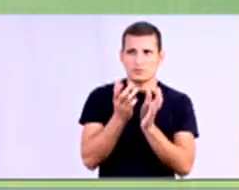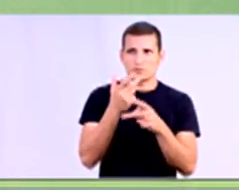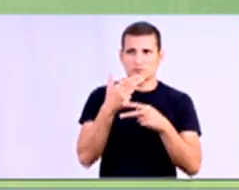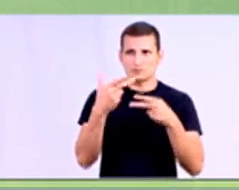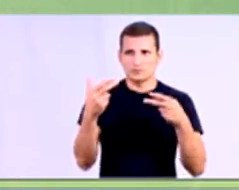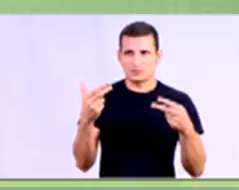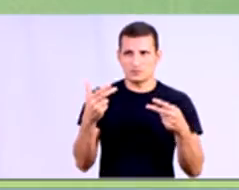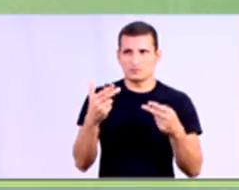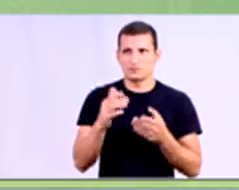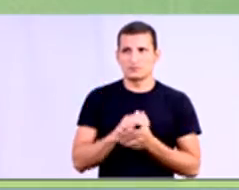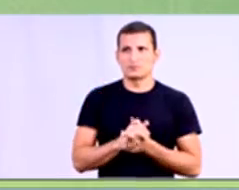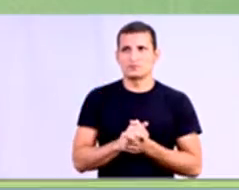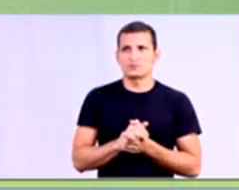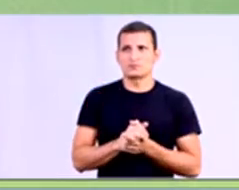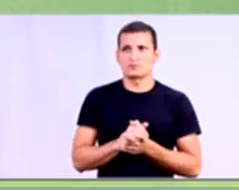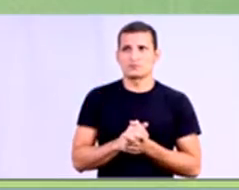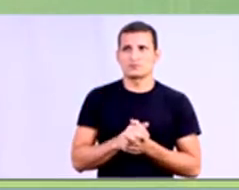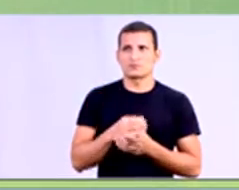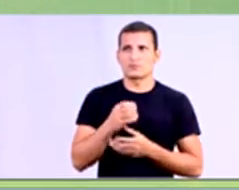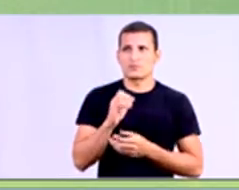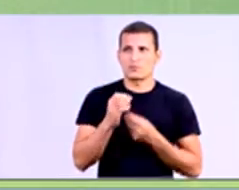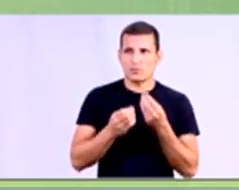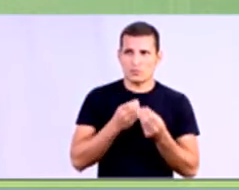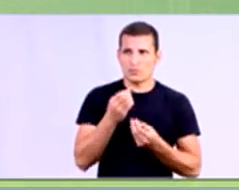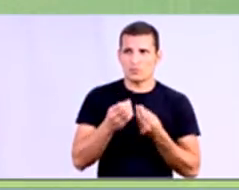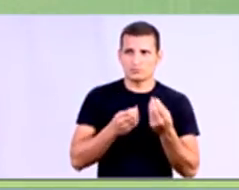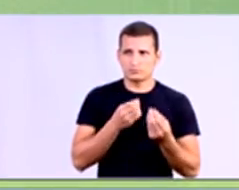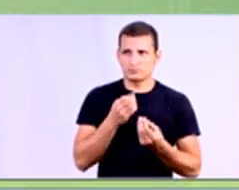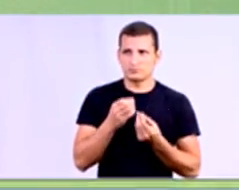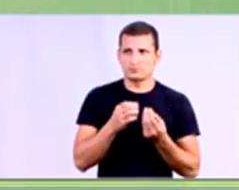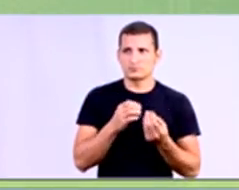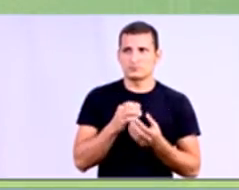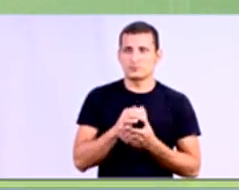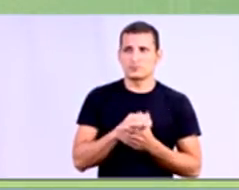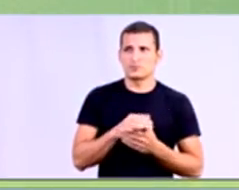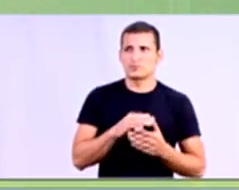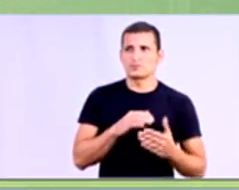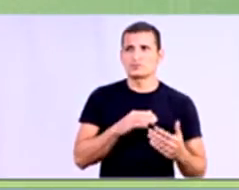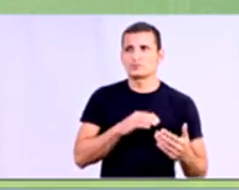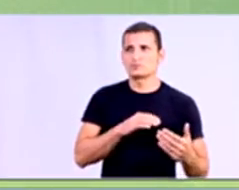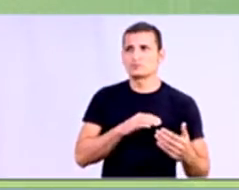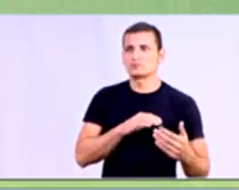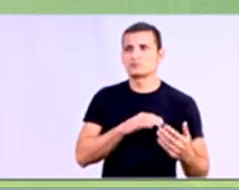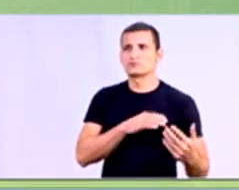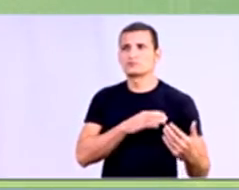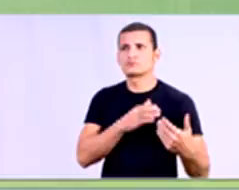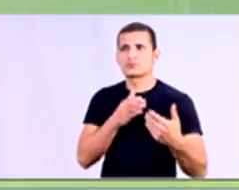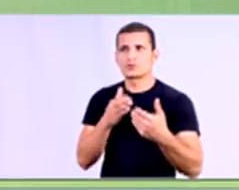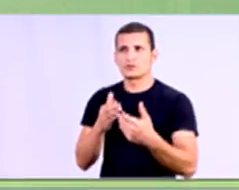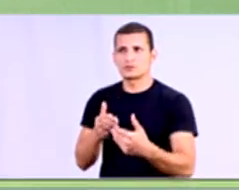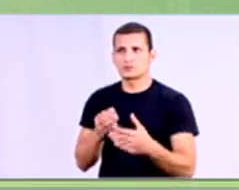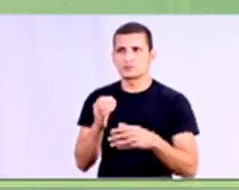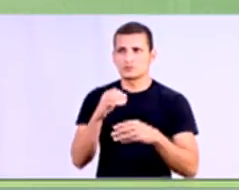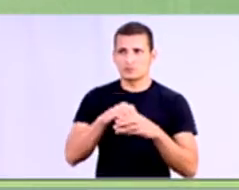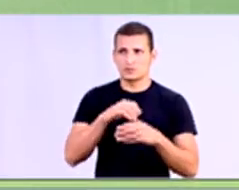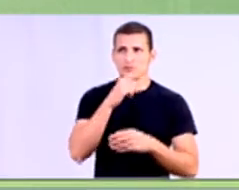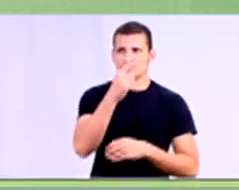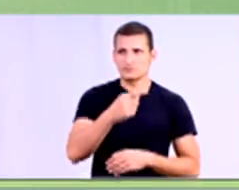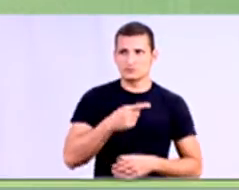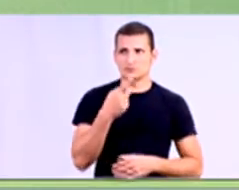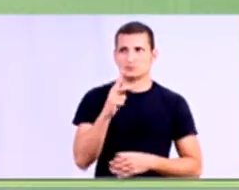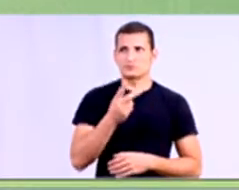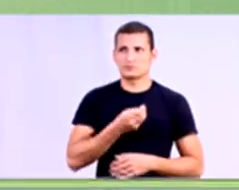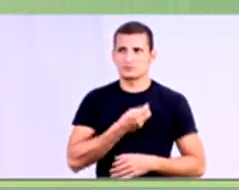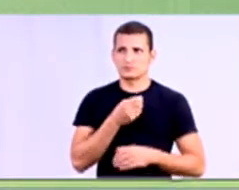de objetos colaboram em algum comportamento ao longo do tempo dentro do ciclo de vida, né, do seu